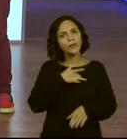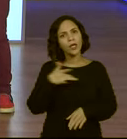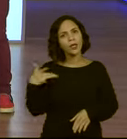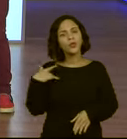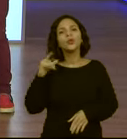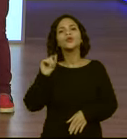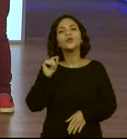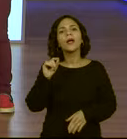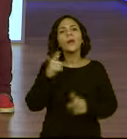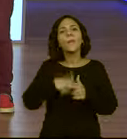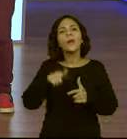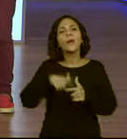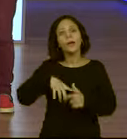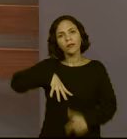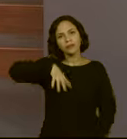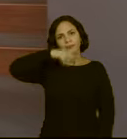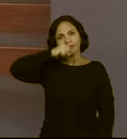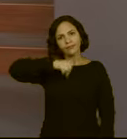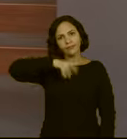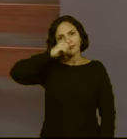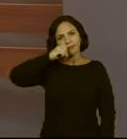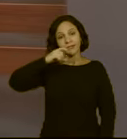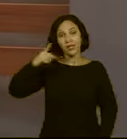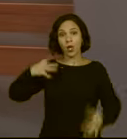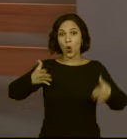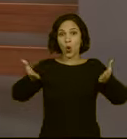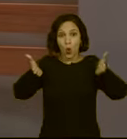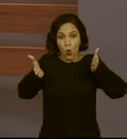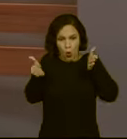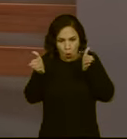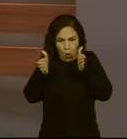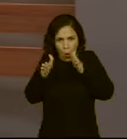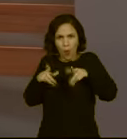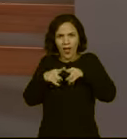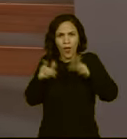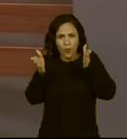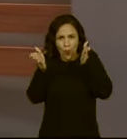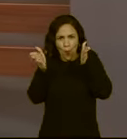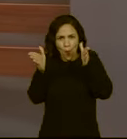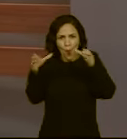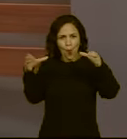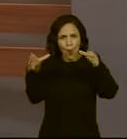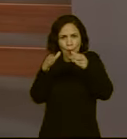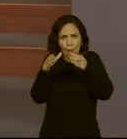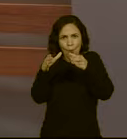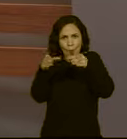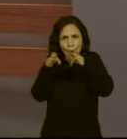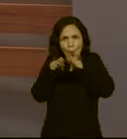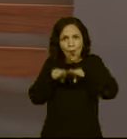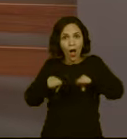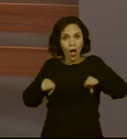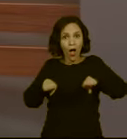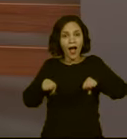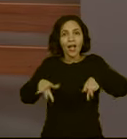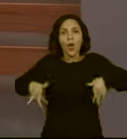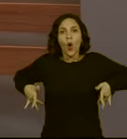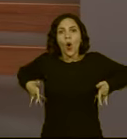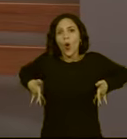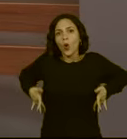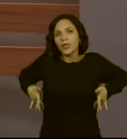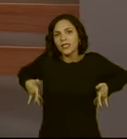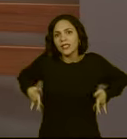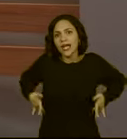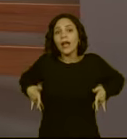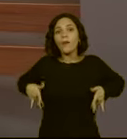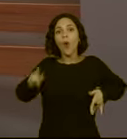causava problemas seríssimos tanto no físico né no corpo que ele apertava as costelas né Então vem